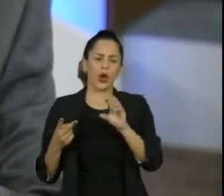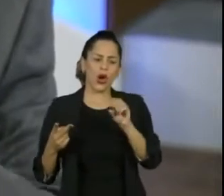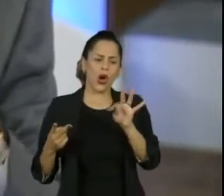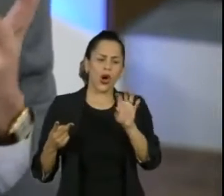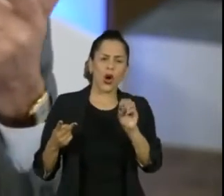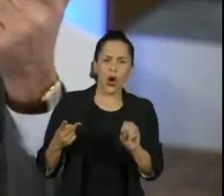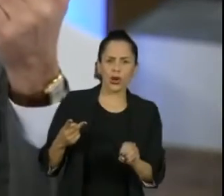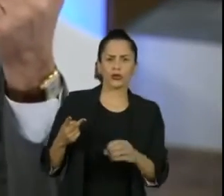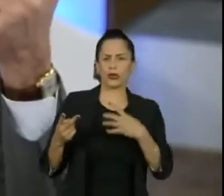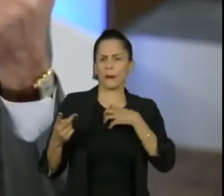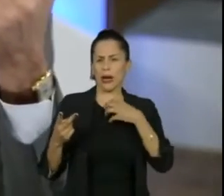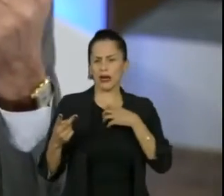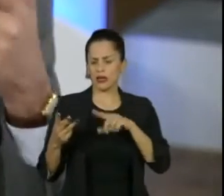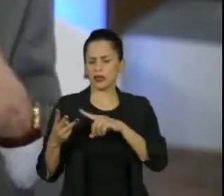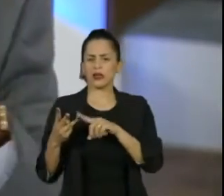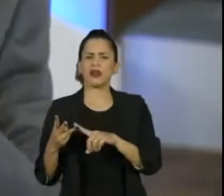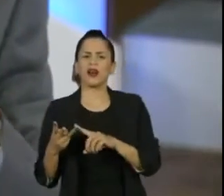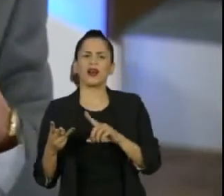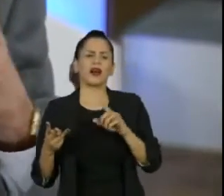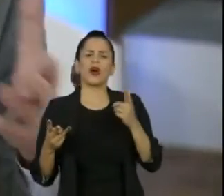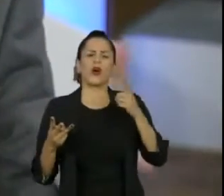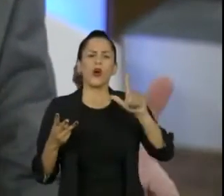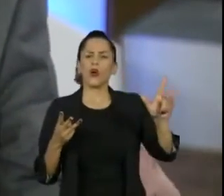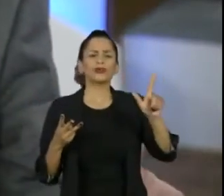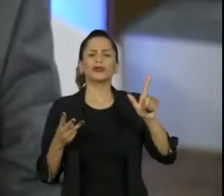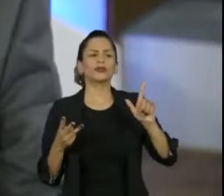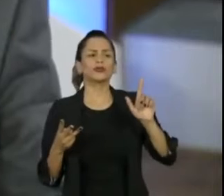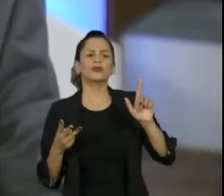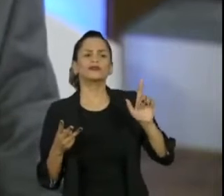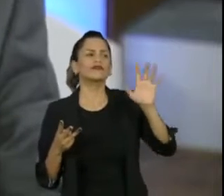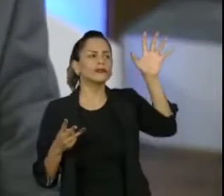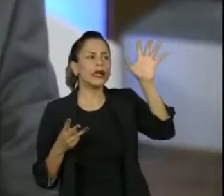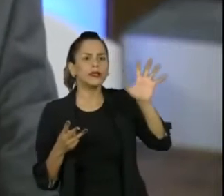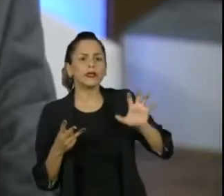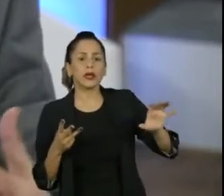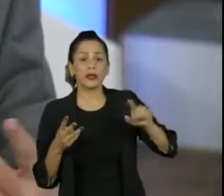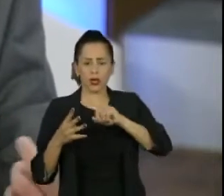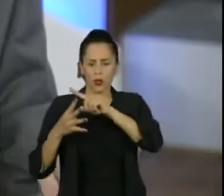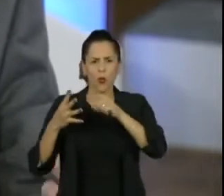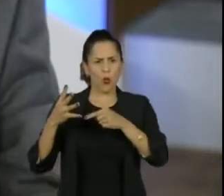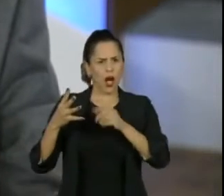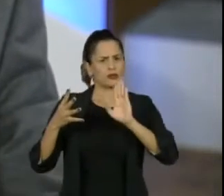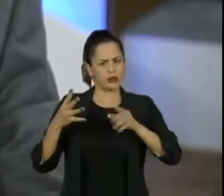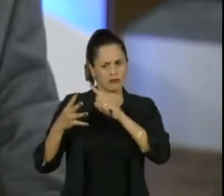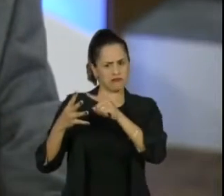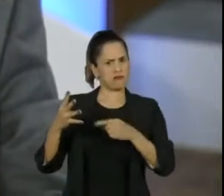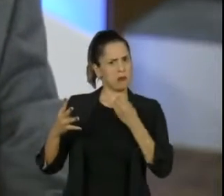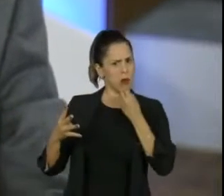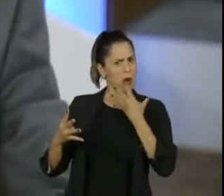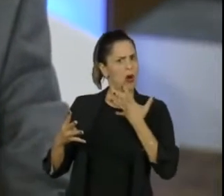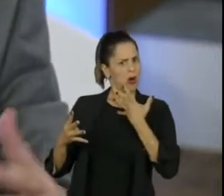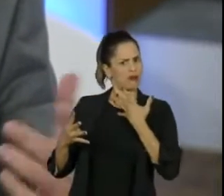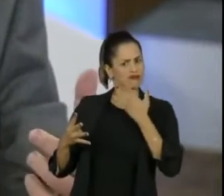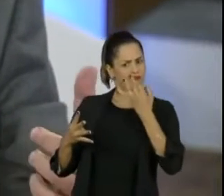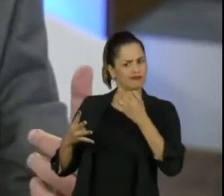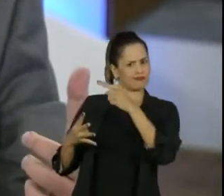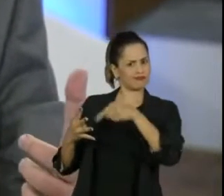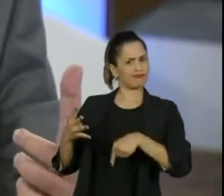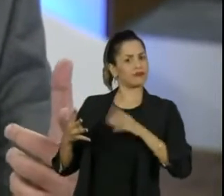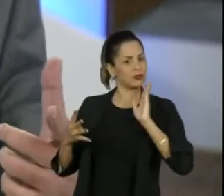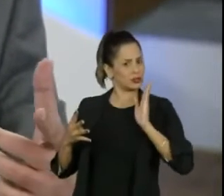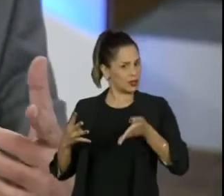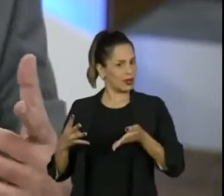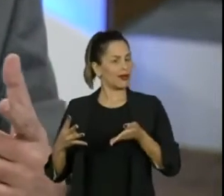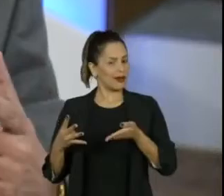senador Anastasia, outro grande nome. Que nós temos quadros para disputar a presidência da República, e bons quadros, né? E temos